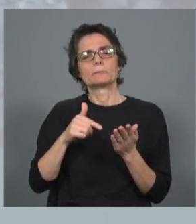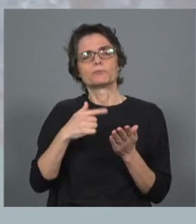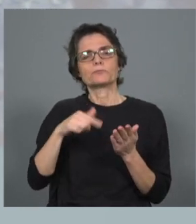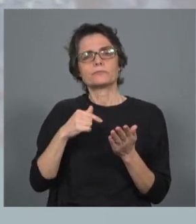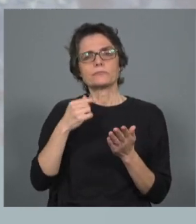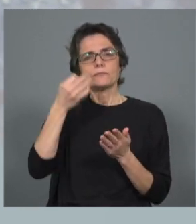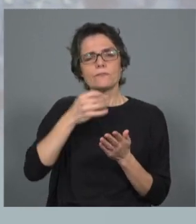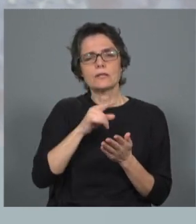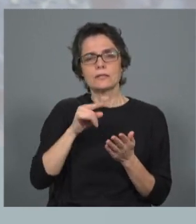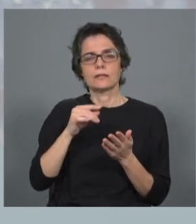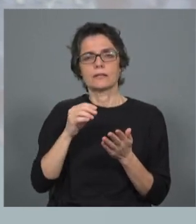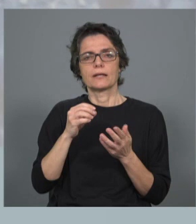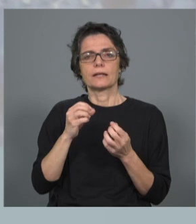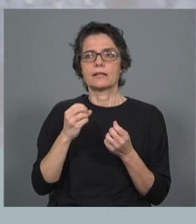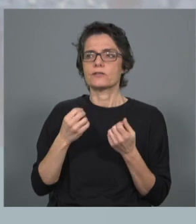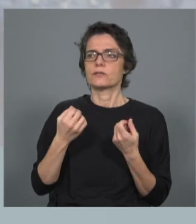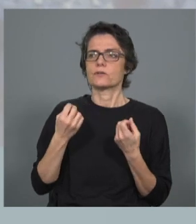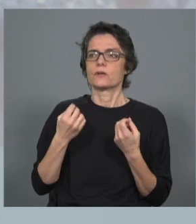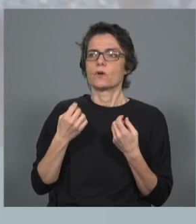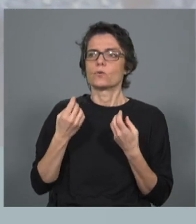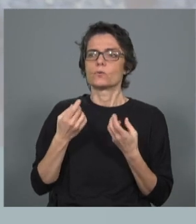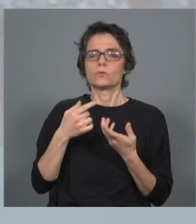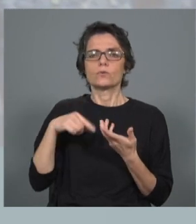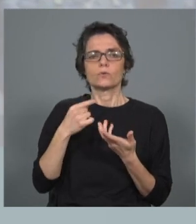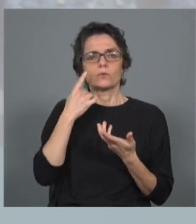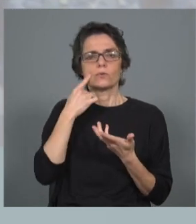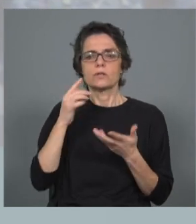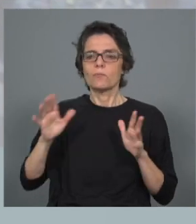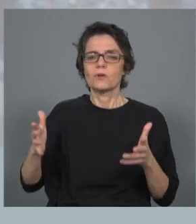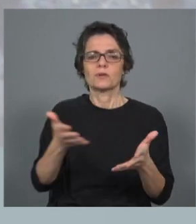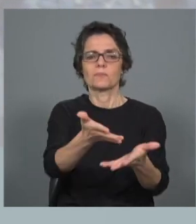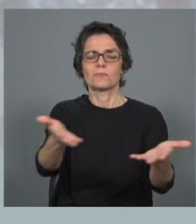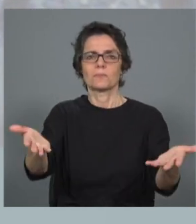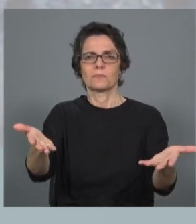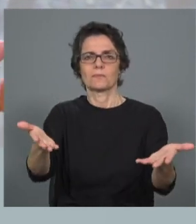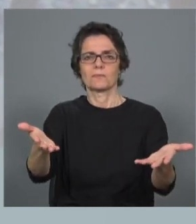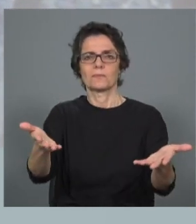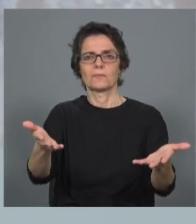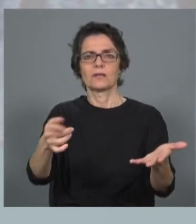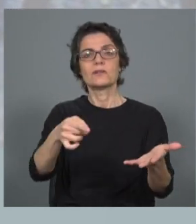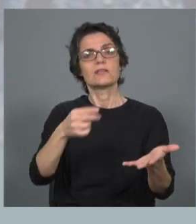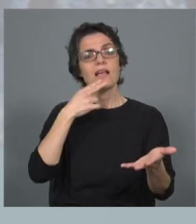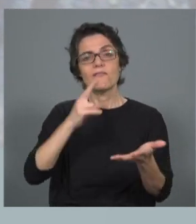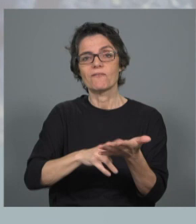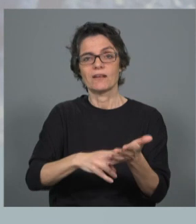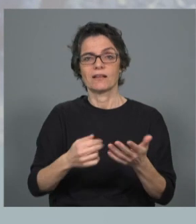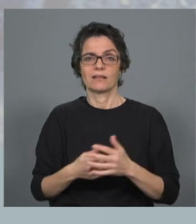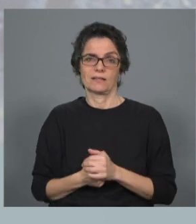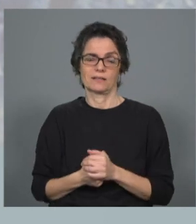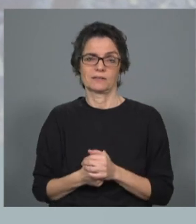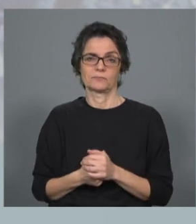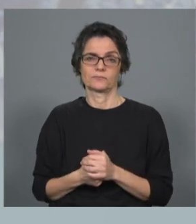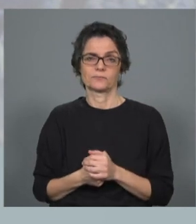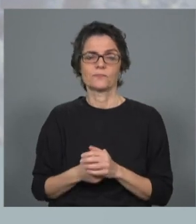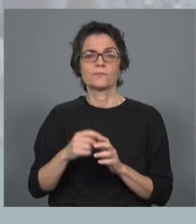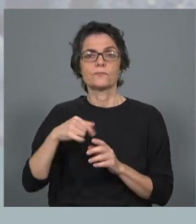conhecer as ovelhas é real. Como dizia, na igreja que somos chamados a fazer acontecer diante deste Evangelho, acho